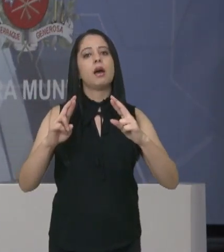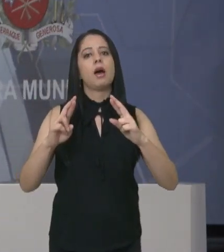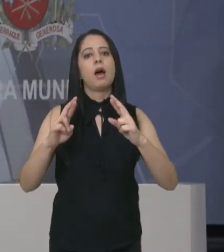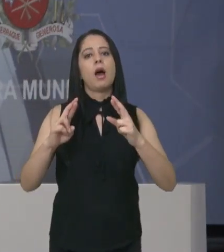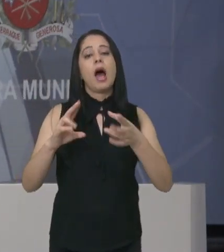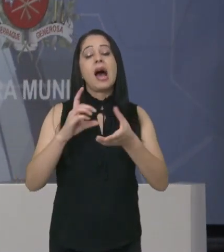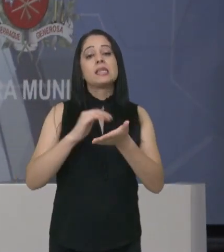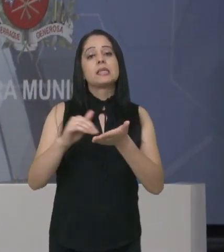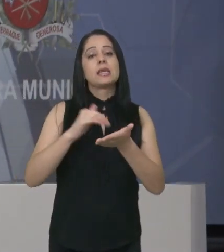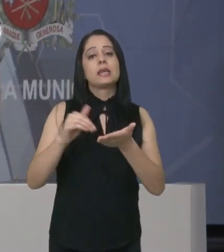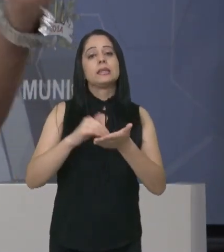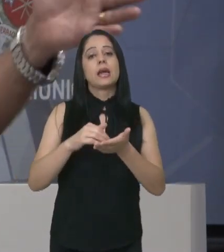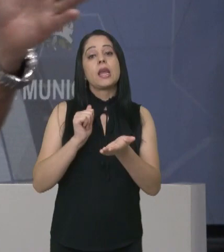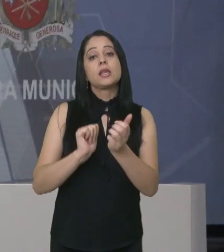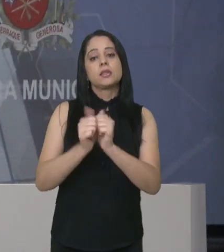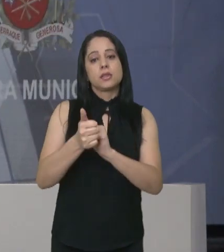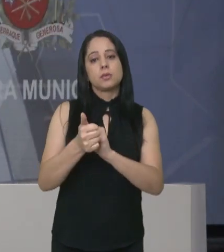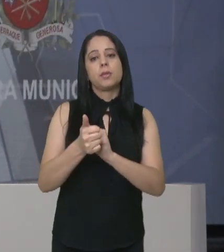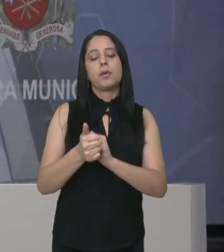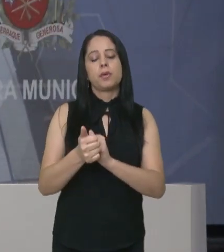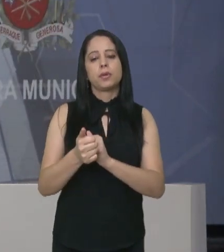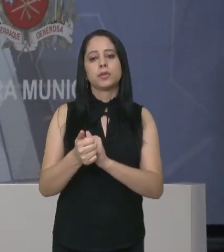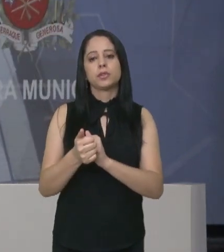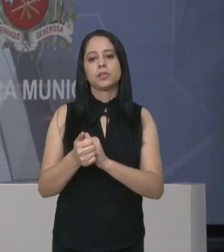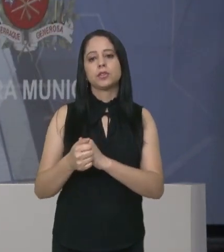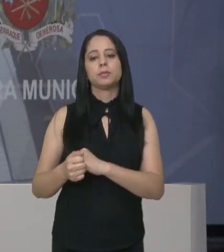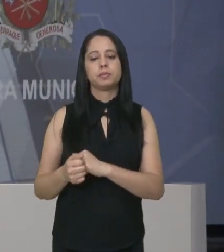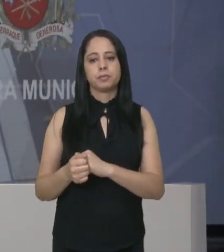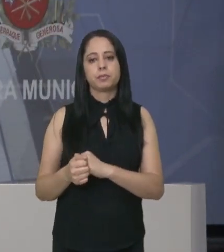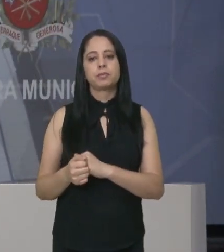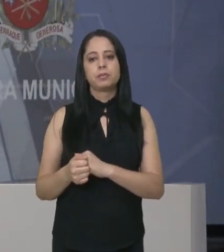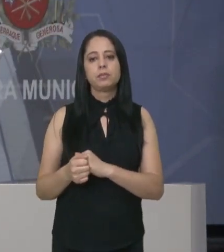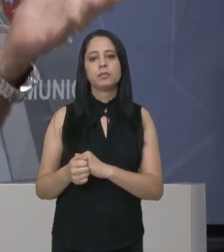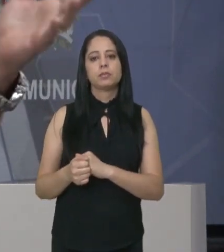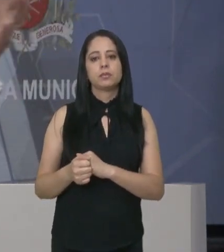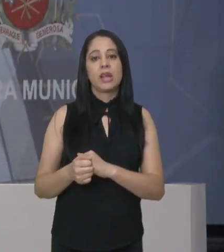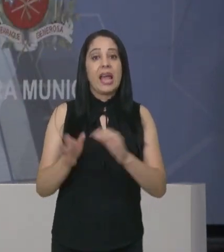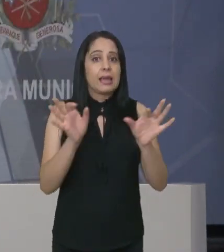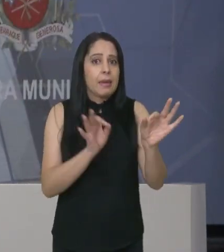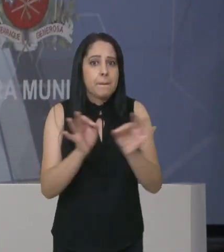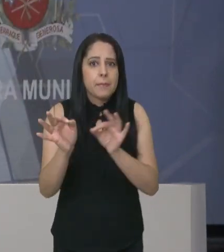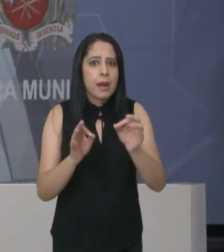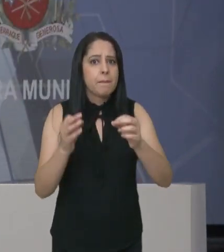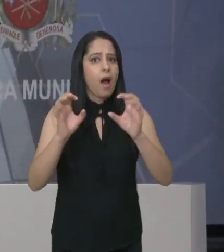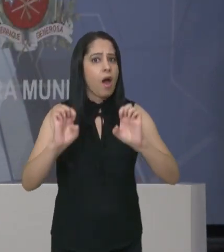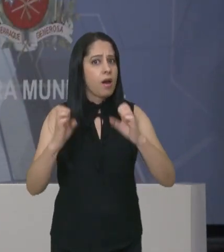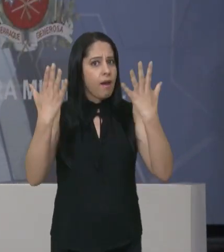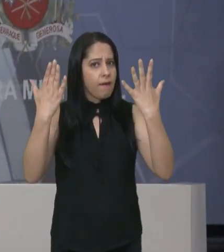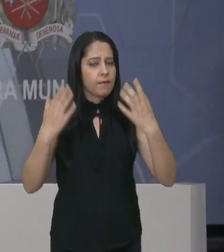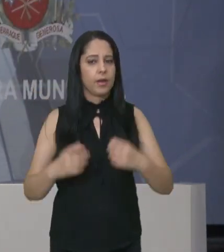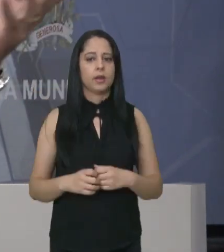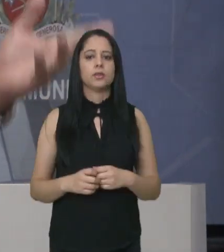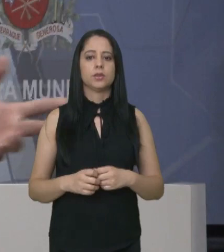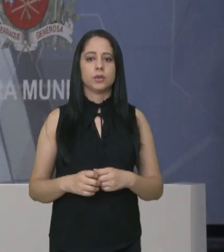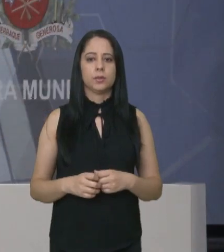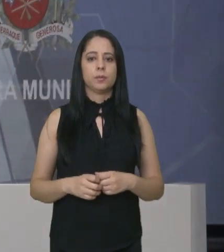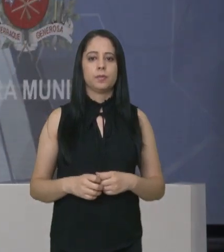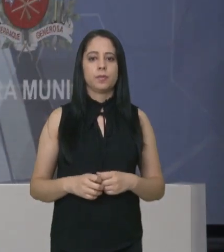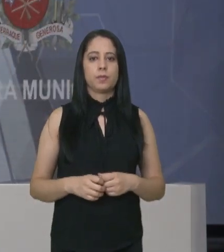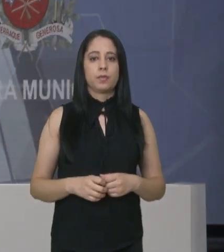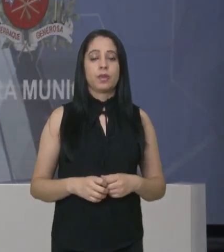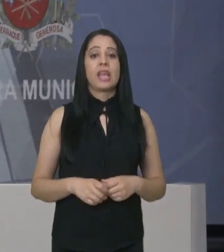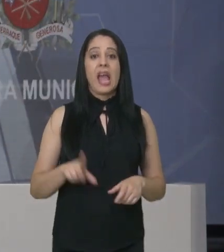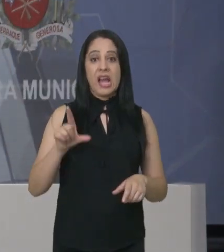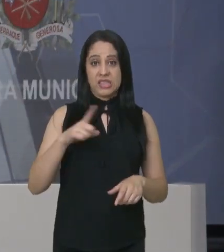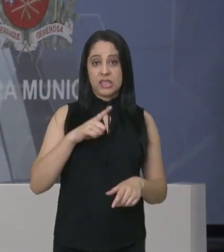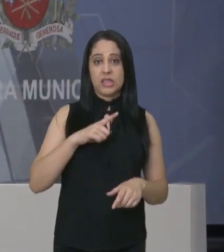Esporte Educacional, que é quem realiza todo esse evento. E temos lá, né, o nosso antigo secretário